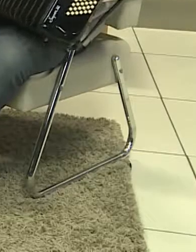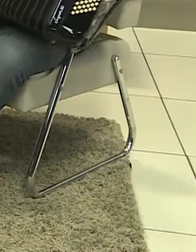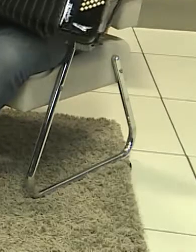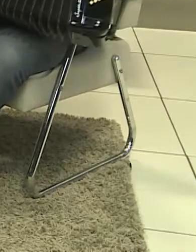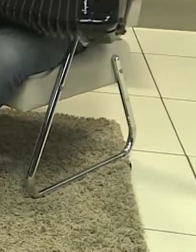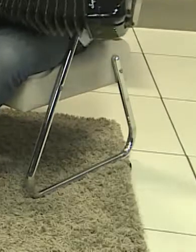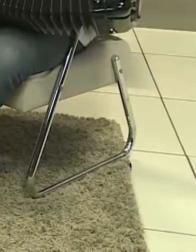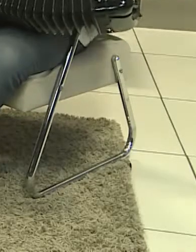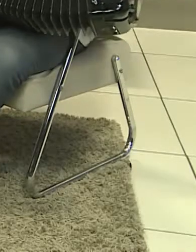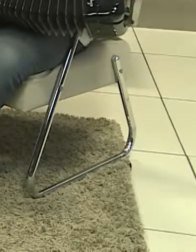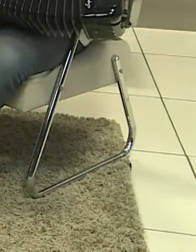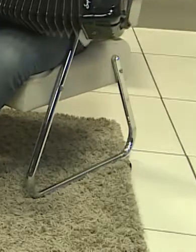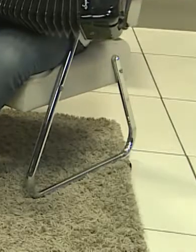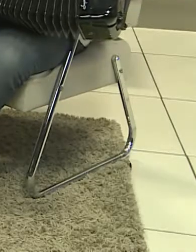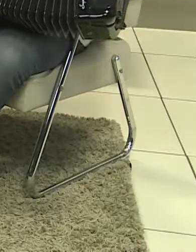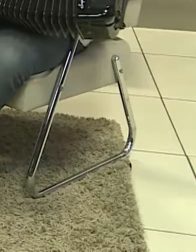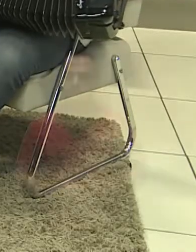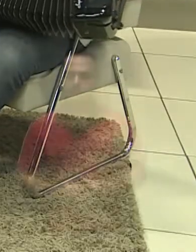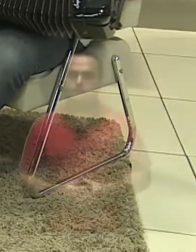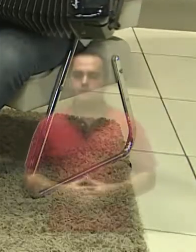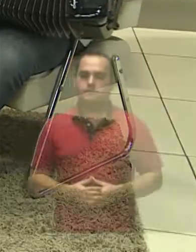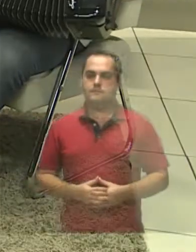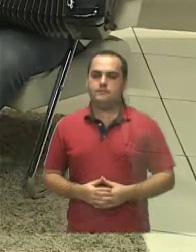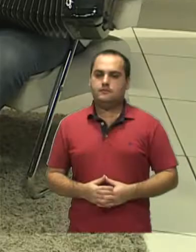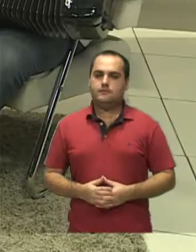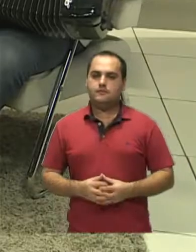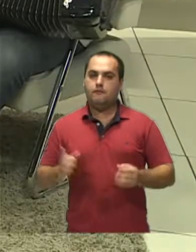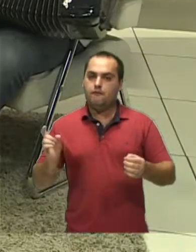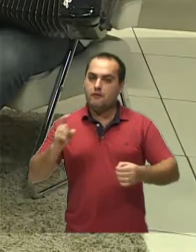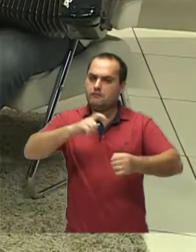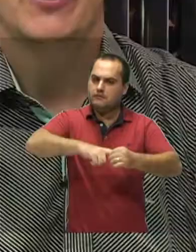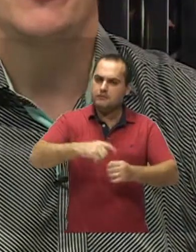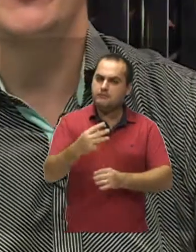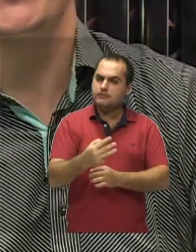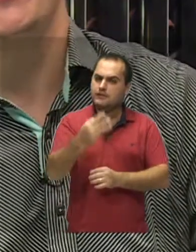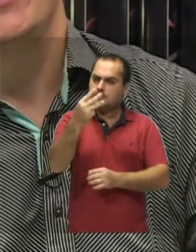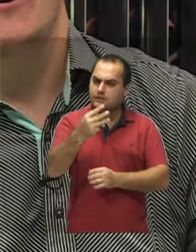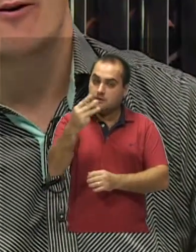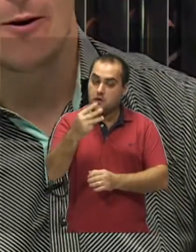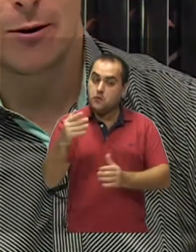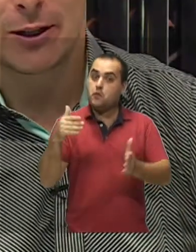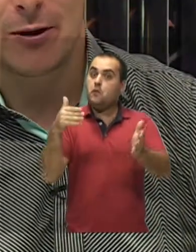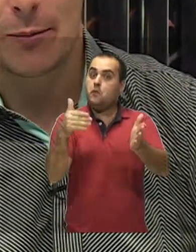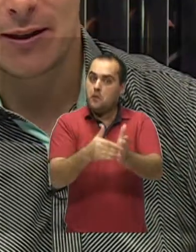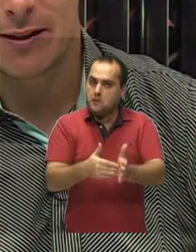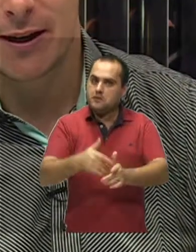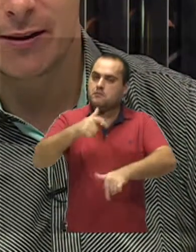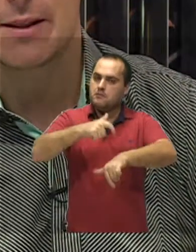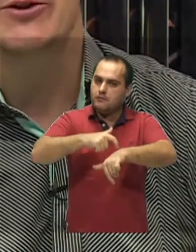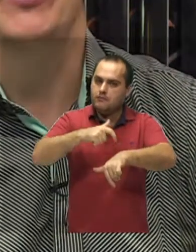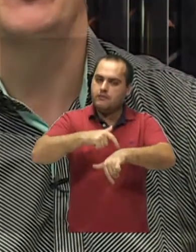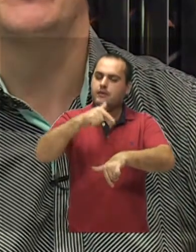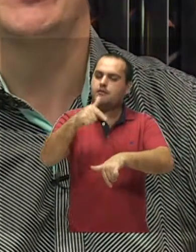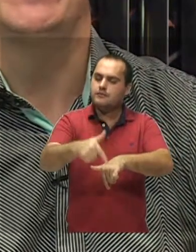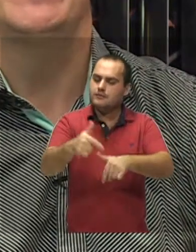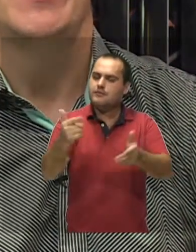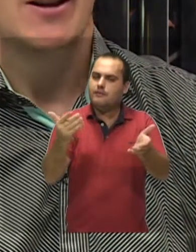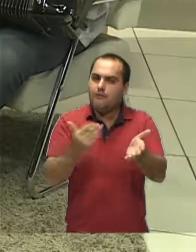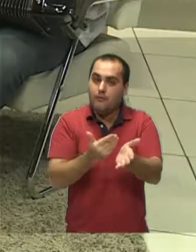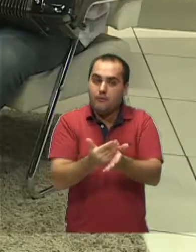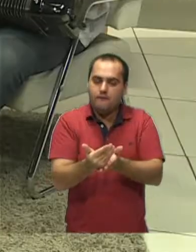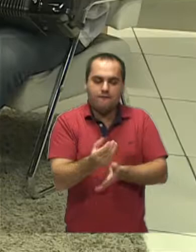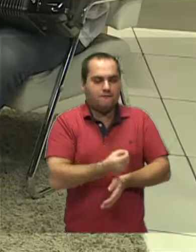Voltamos com o terceiro e último bloco do Câmara Acústica, que hoje conta com a presença de Bruno